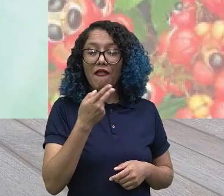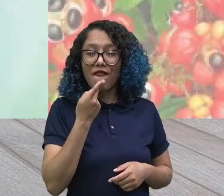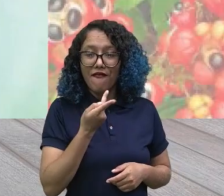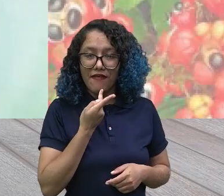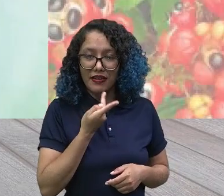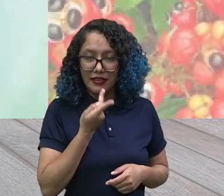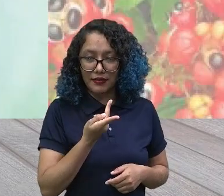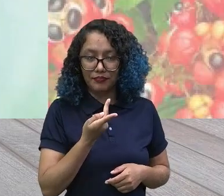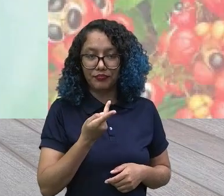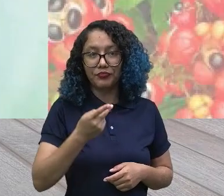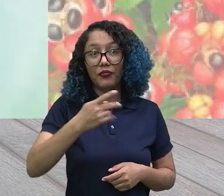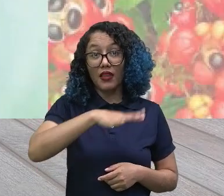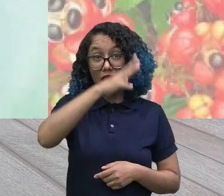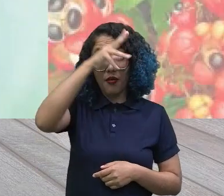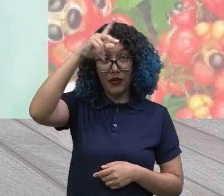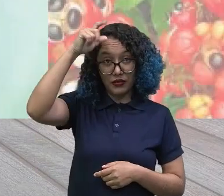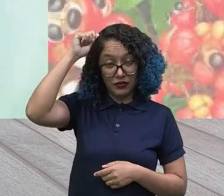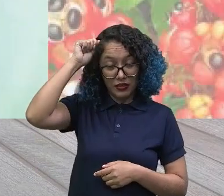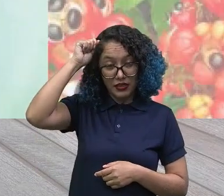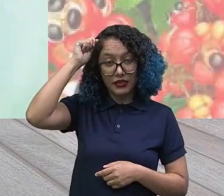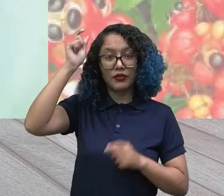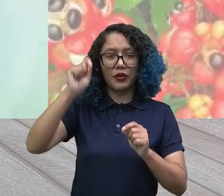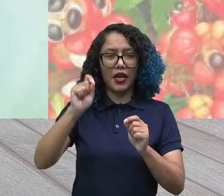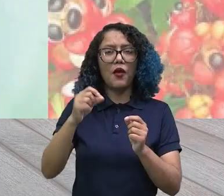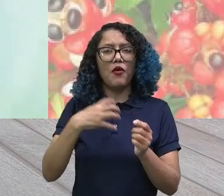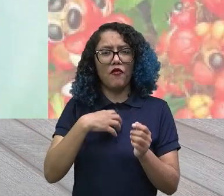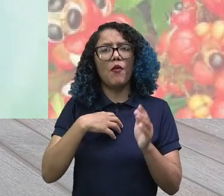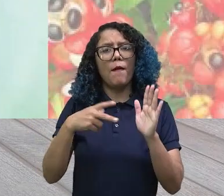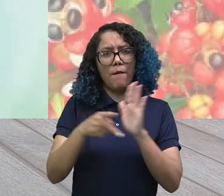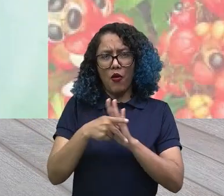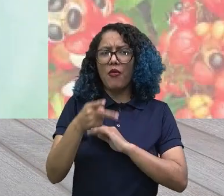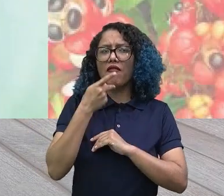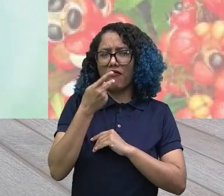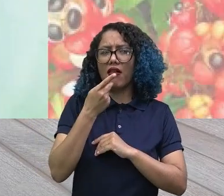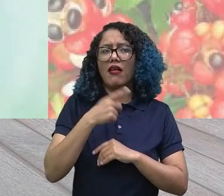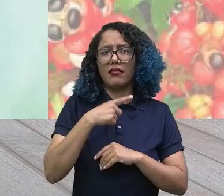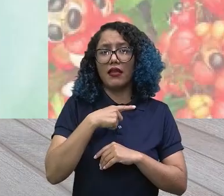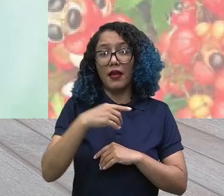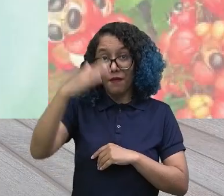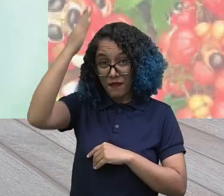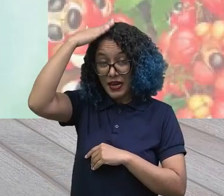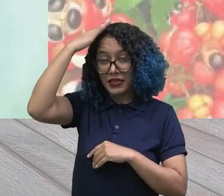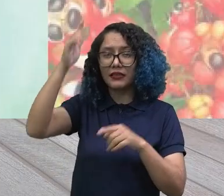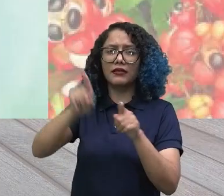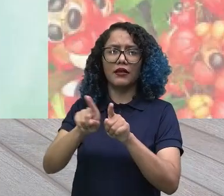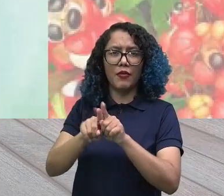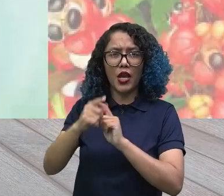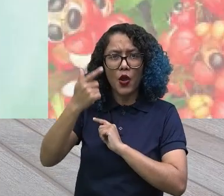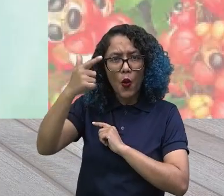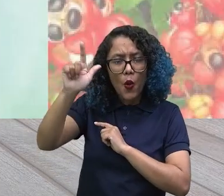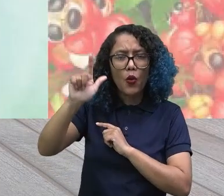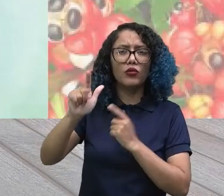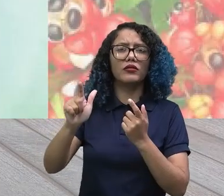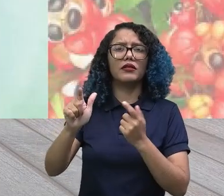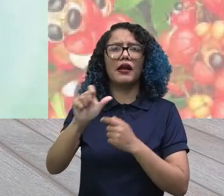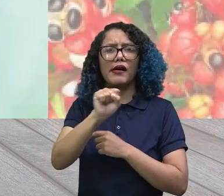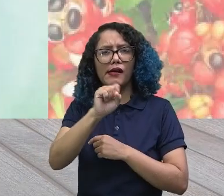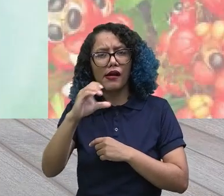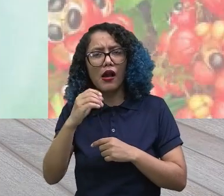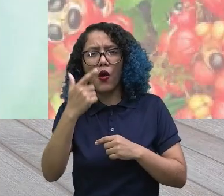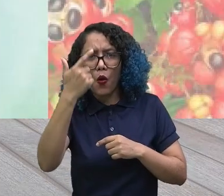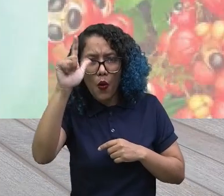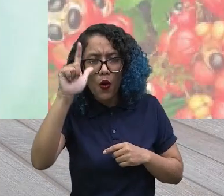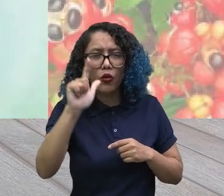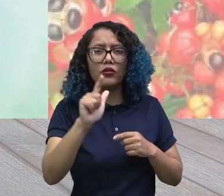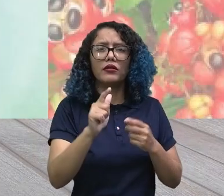amazonenses têm uma forma toda especial de falar. Já os paraenses têm outra. Já os catarinenses têm outra, já os rio-grandenses